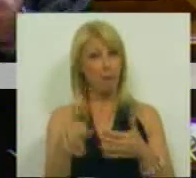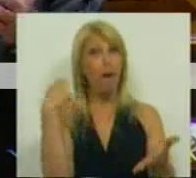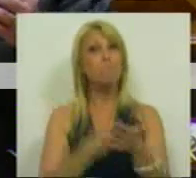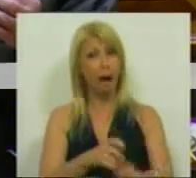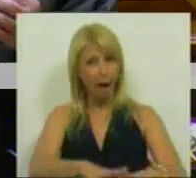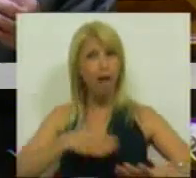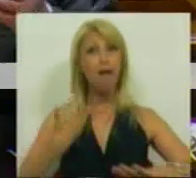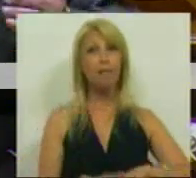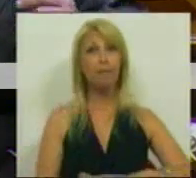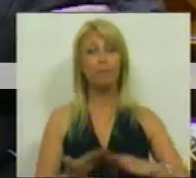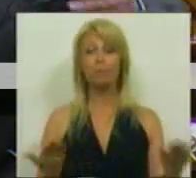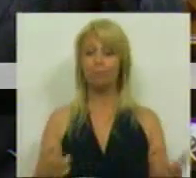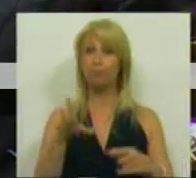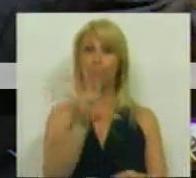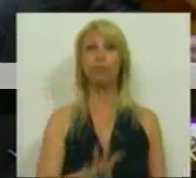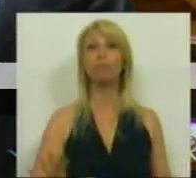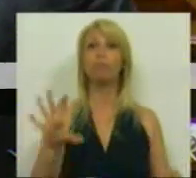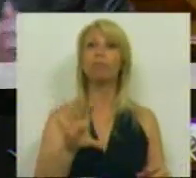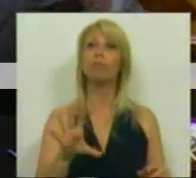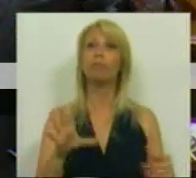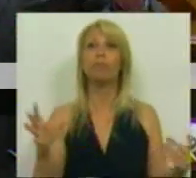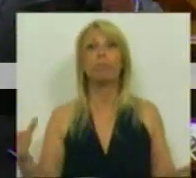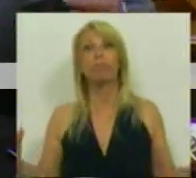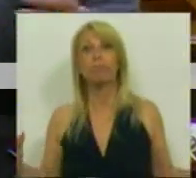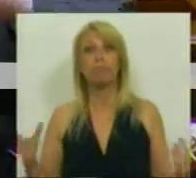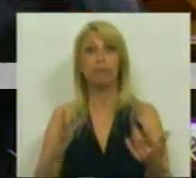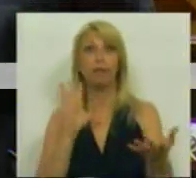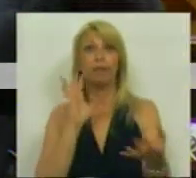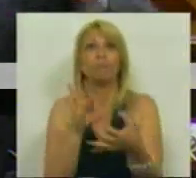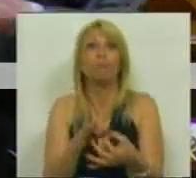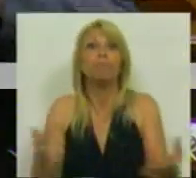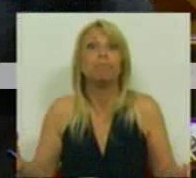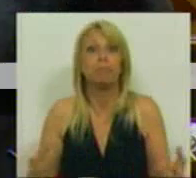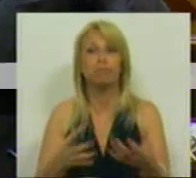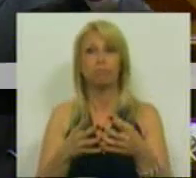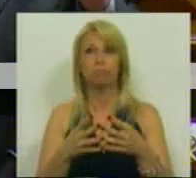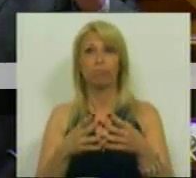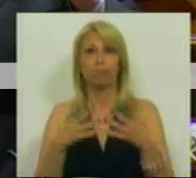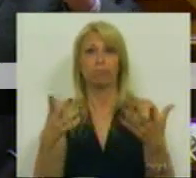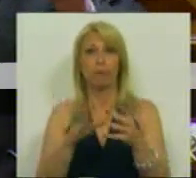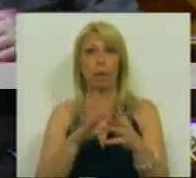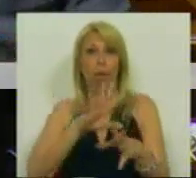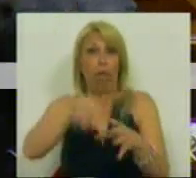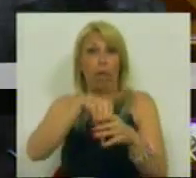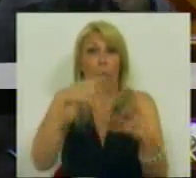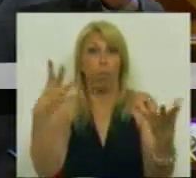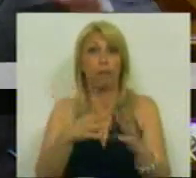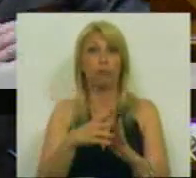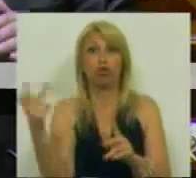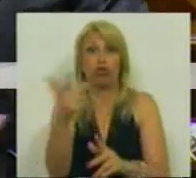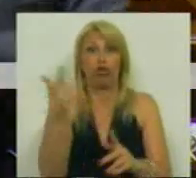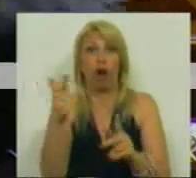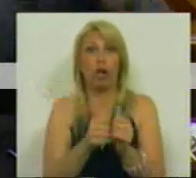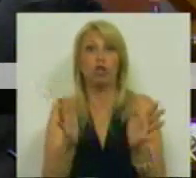Este mecanismo, que repercute, não sei, subliminarmente, os complexos das troicas todas, porque quando intervêm